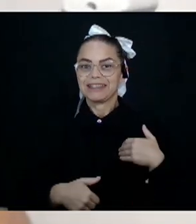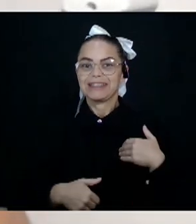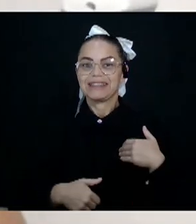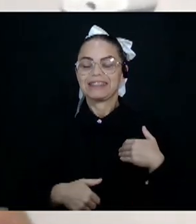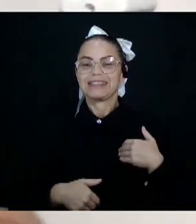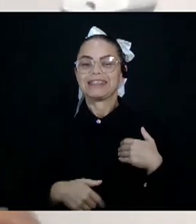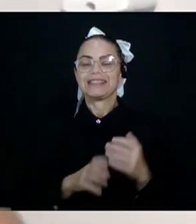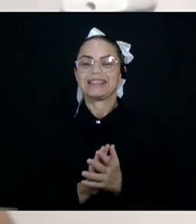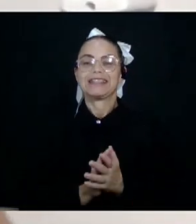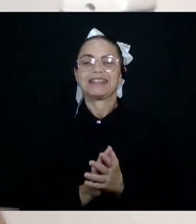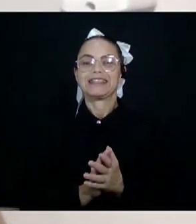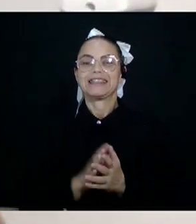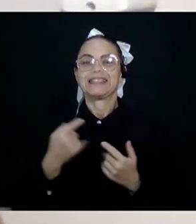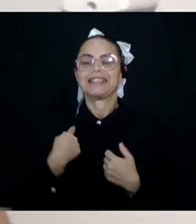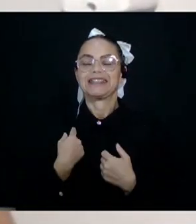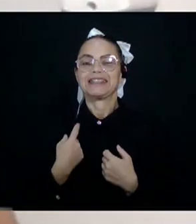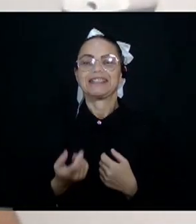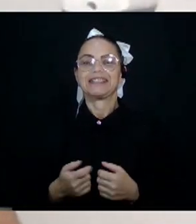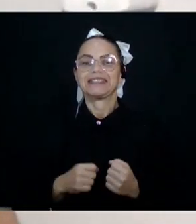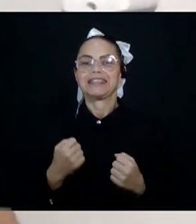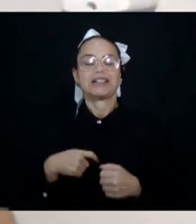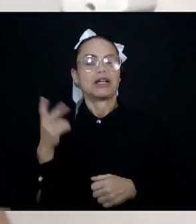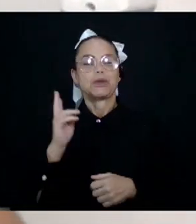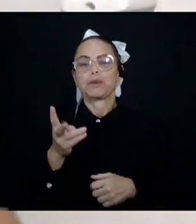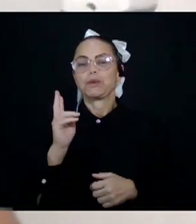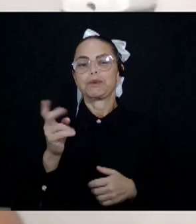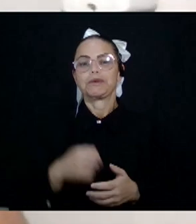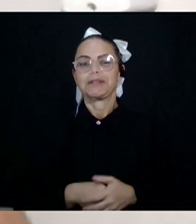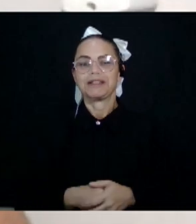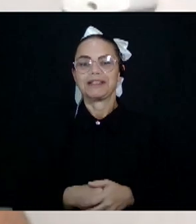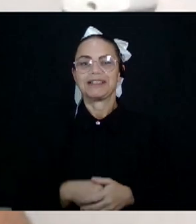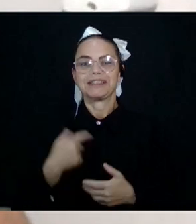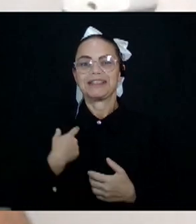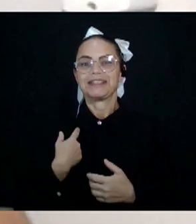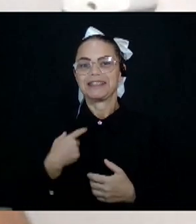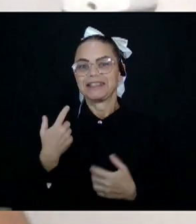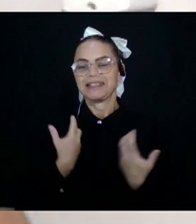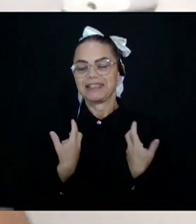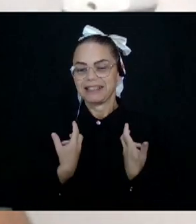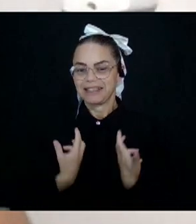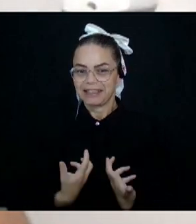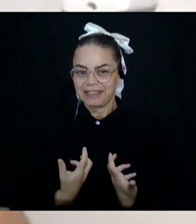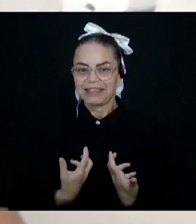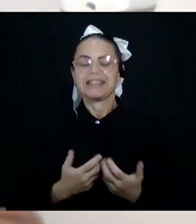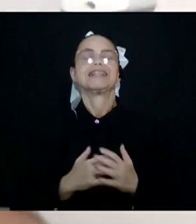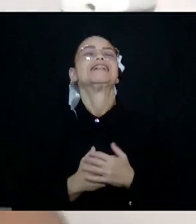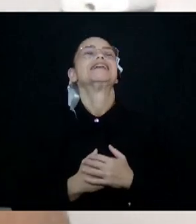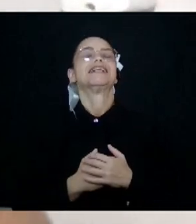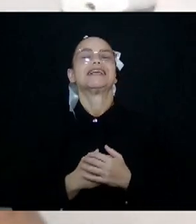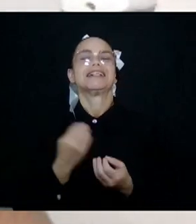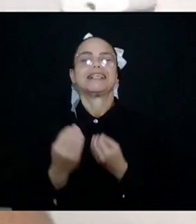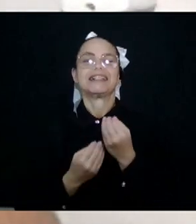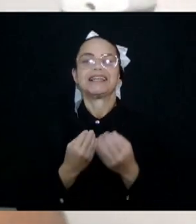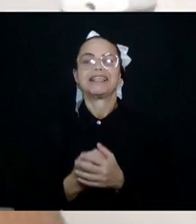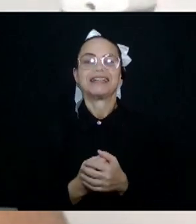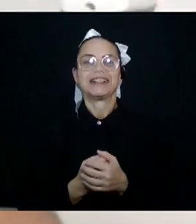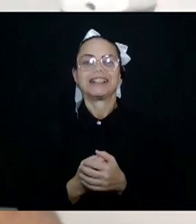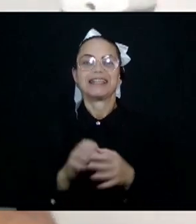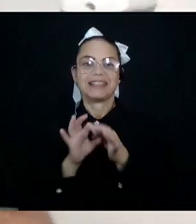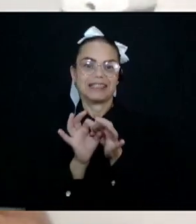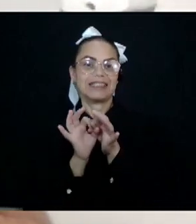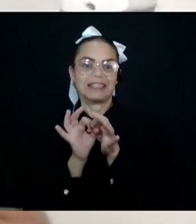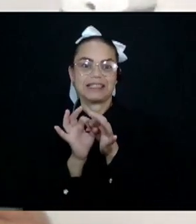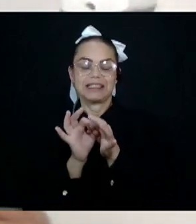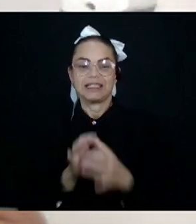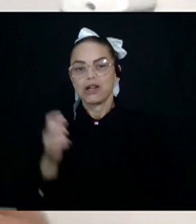essa correria de modo geral, né? Então, a gente fica bem cansado, a gente fica bem, vamos dizer, bem ligado demais. O cérebro fica tão